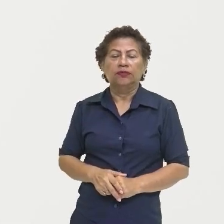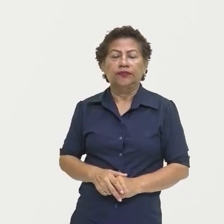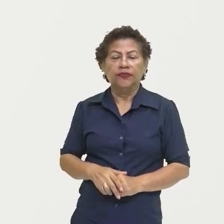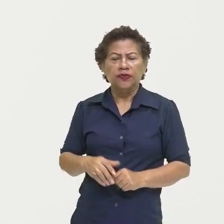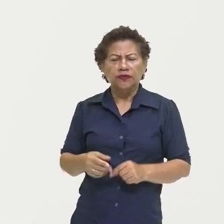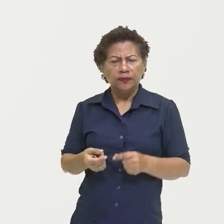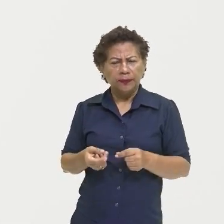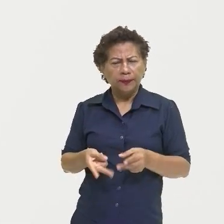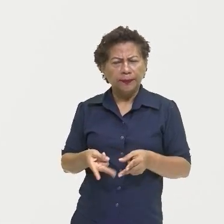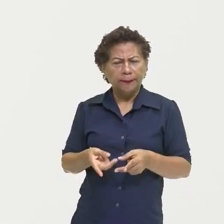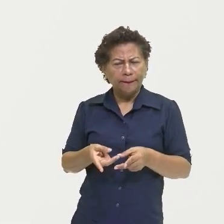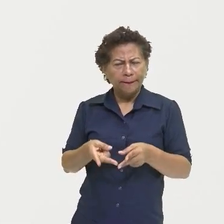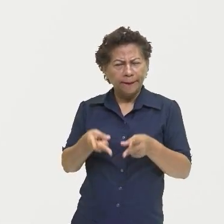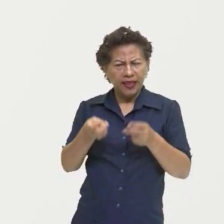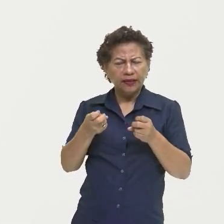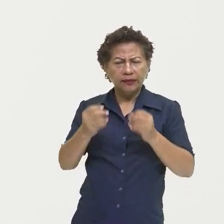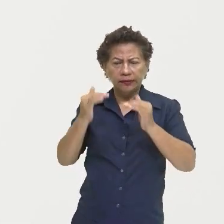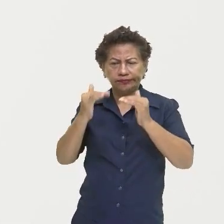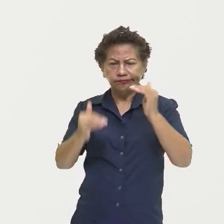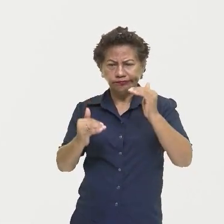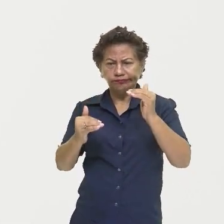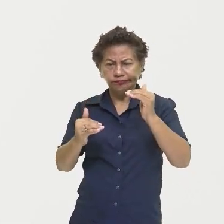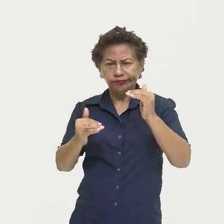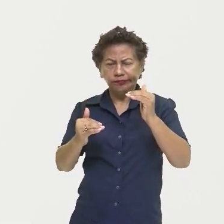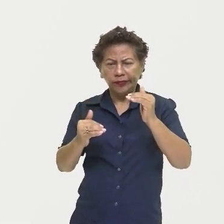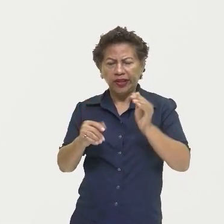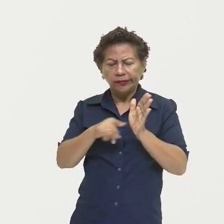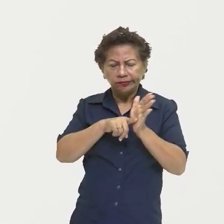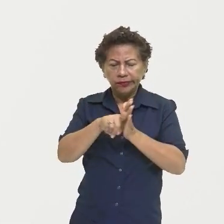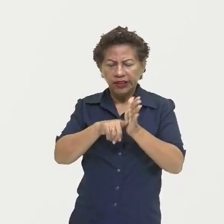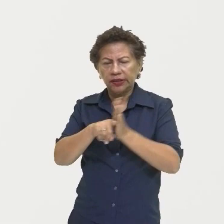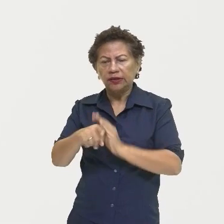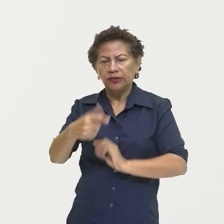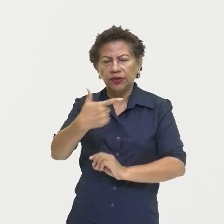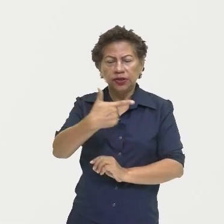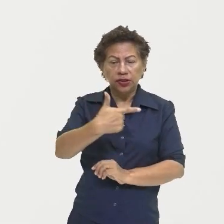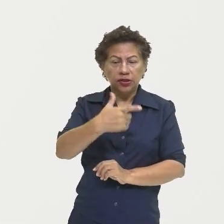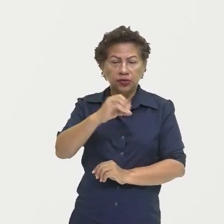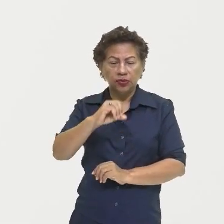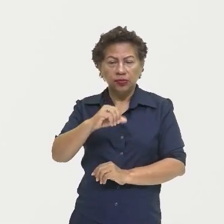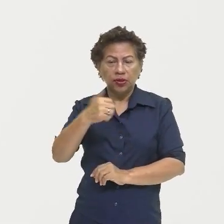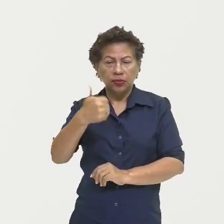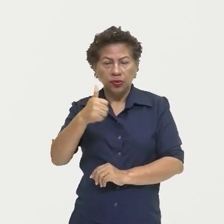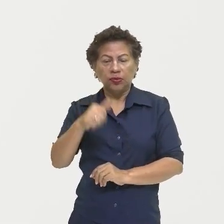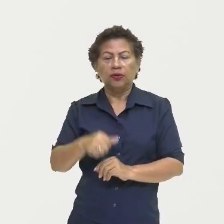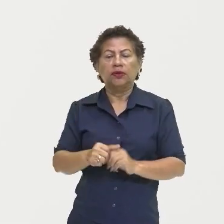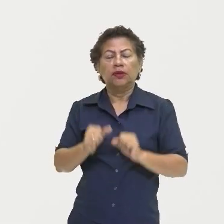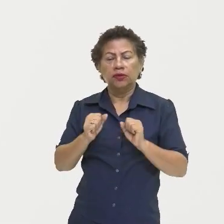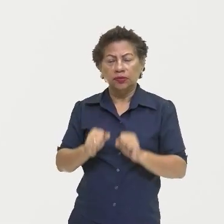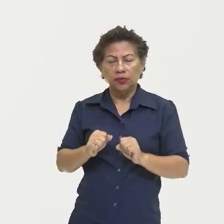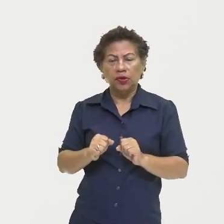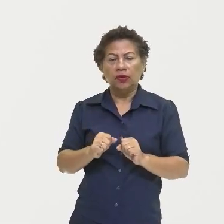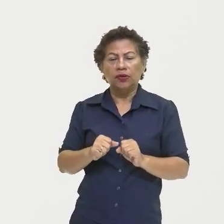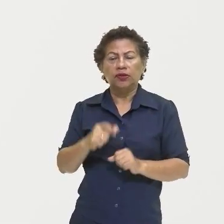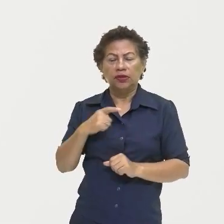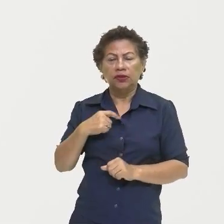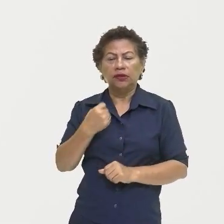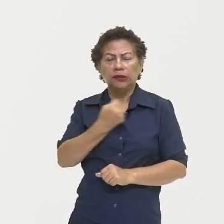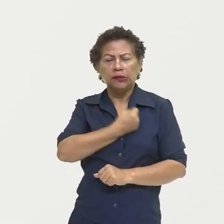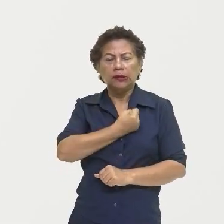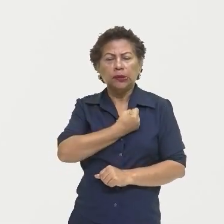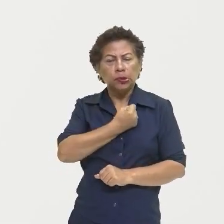gente for analisar a fundo, né, esses dados, eles são de 2011, a gente pode obter, inclusive, números menores,